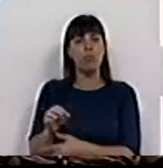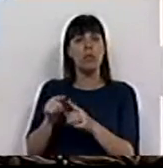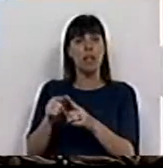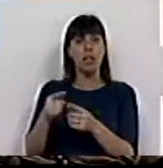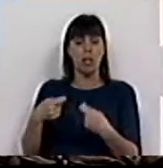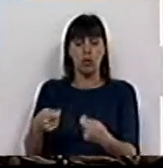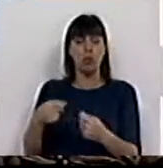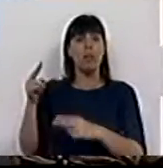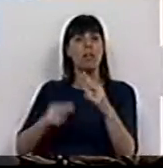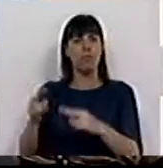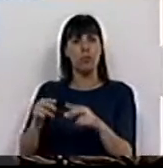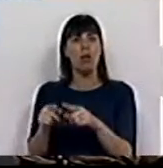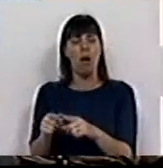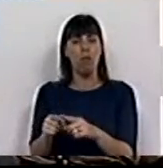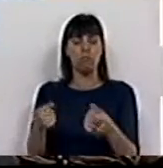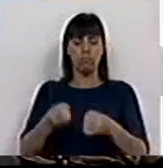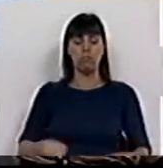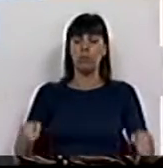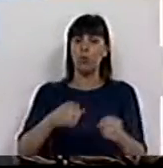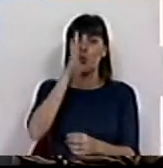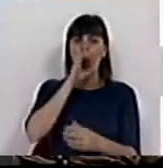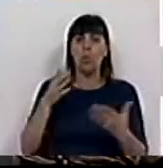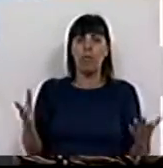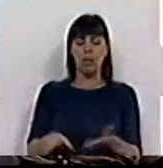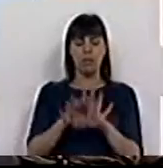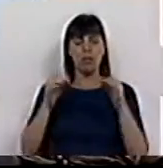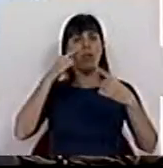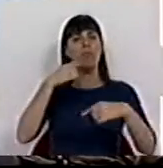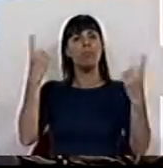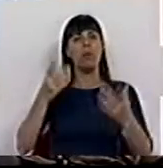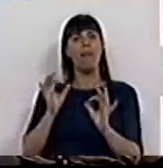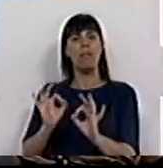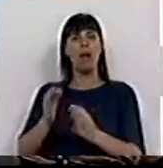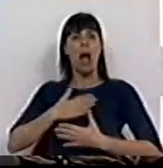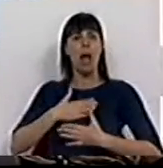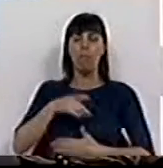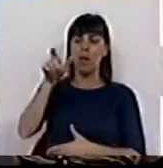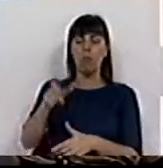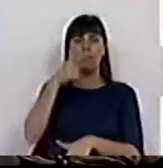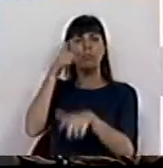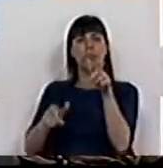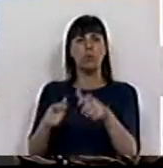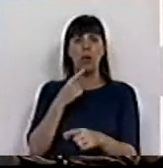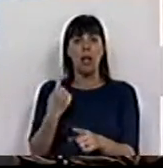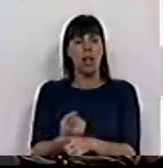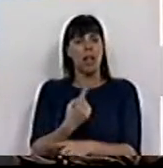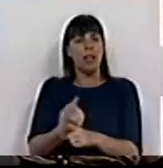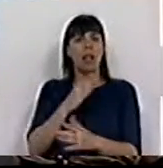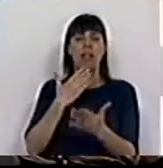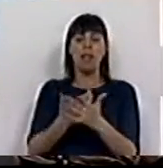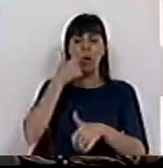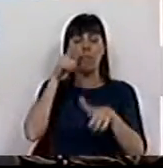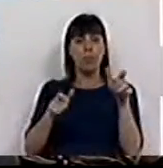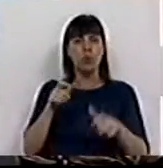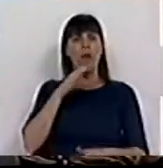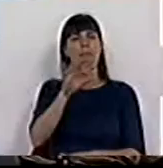75% da carga fiscal. Nenhum governo, como o anunciado amigo do contribuinte, fez tanto para colocar